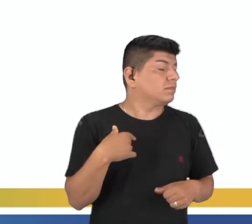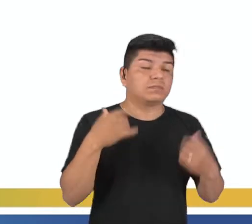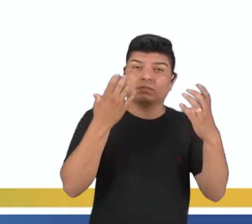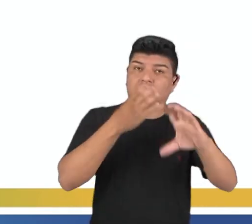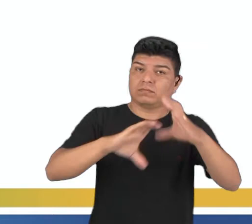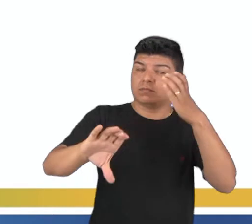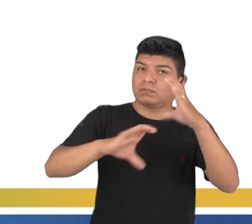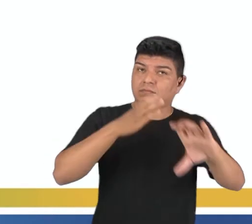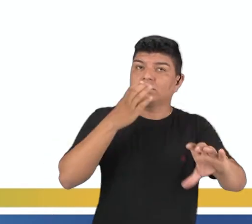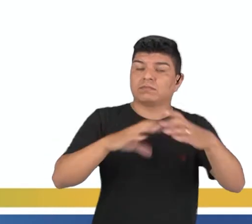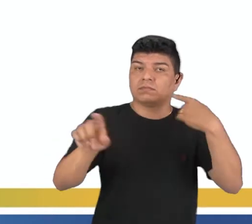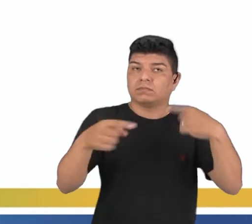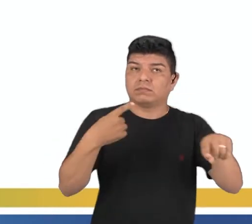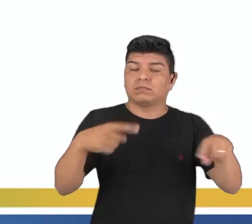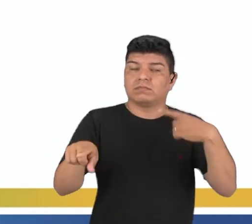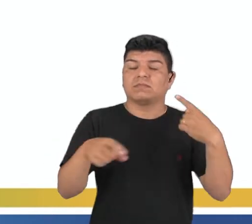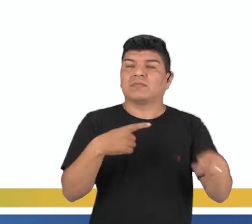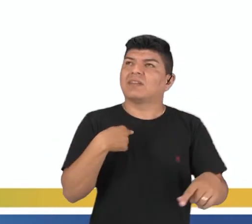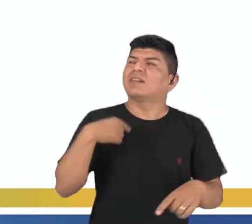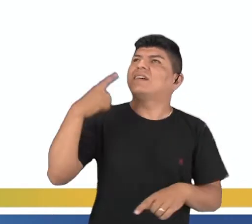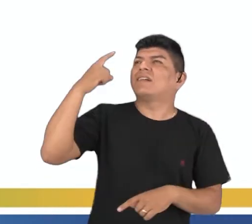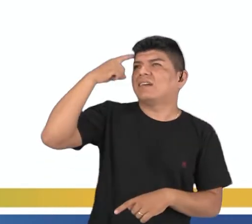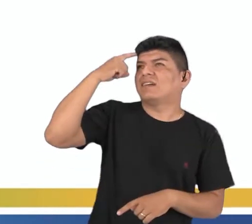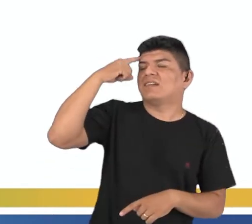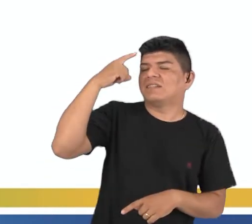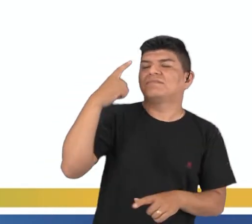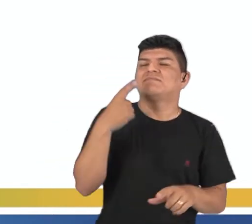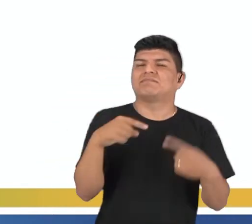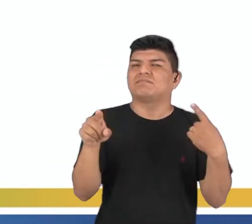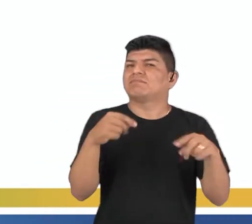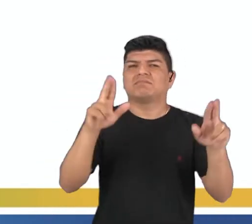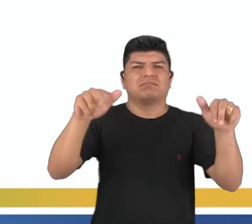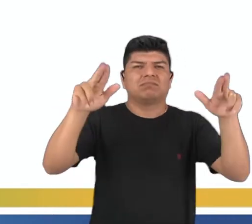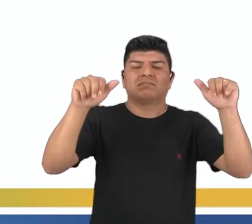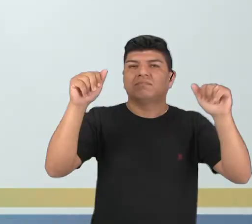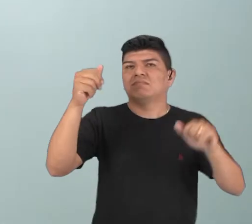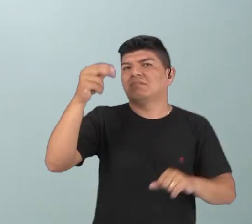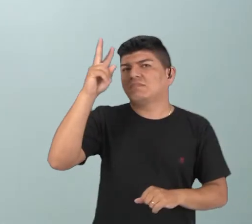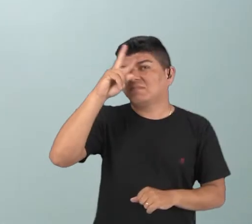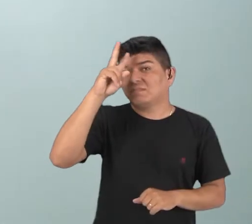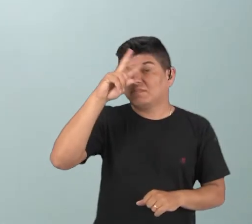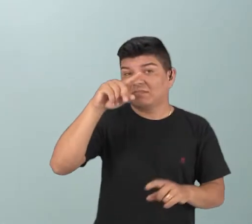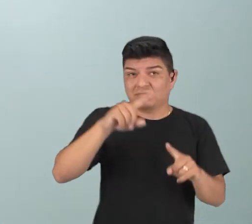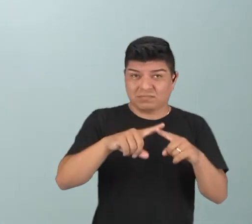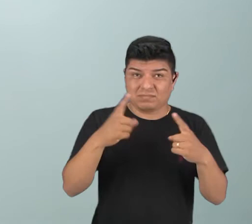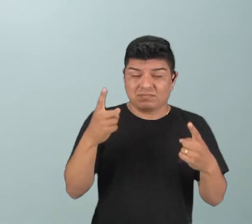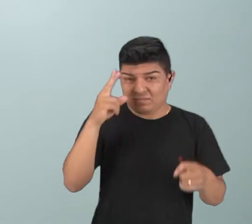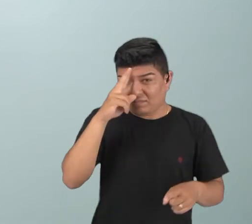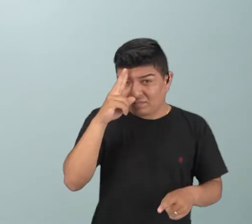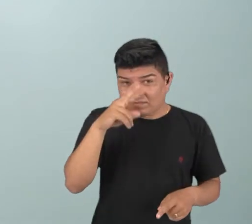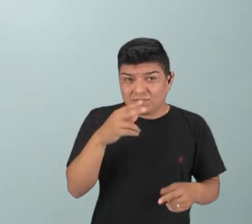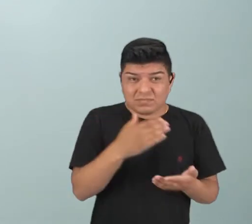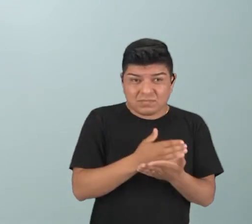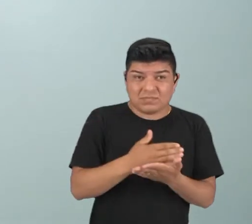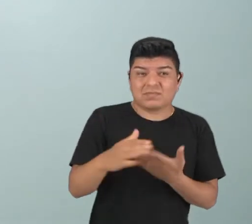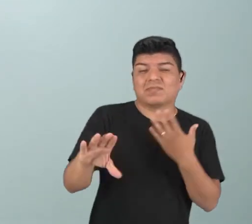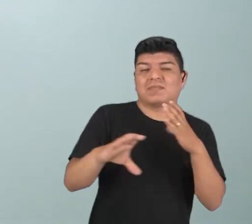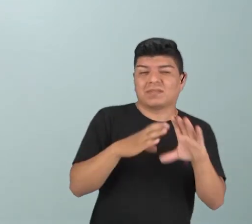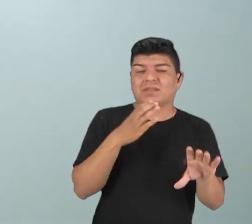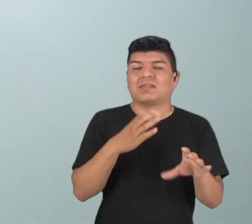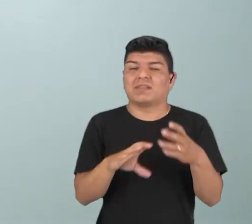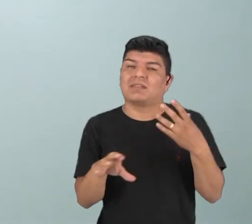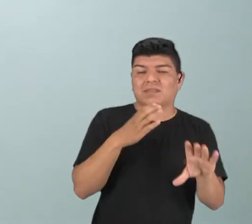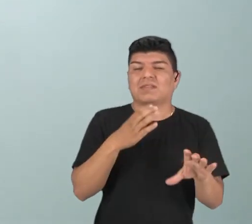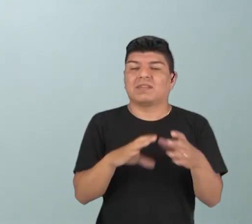vai cantarolar uma música que a gente... aquela música que eu nunca mais cantei, mas lembra daquela música? E você começa a